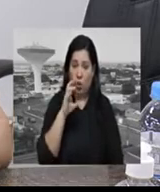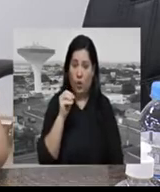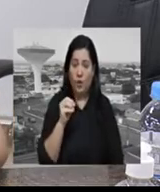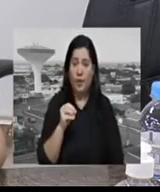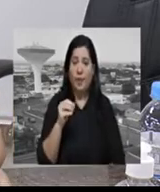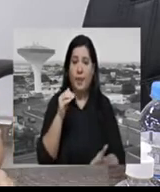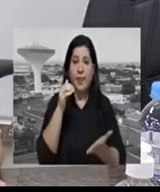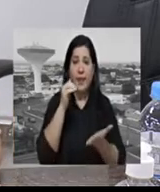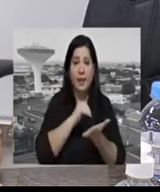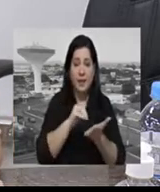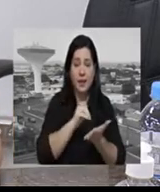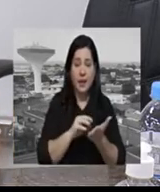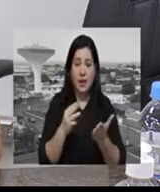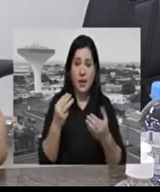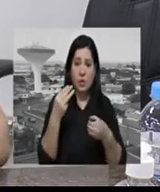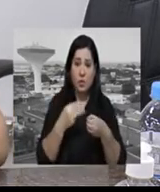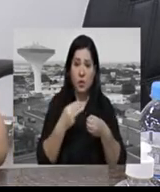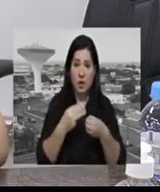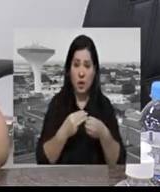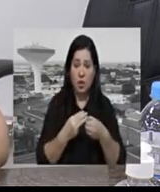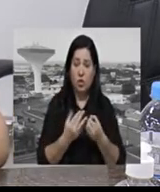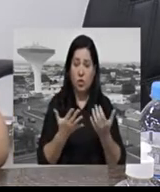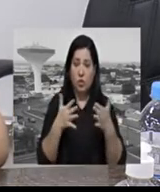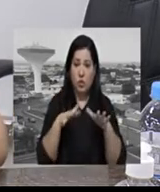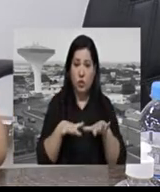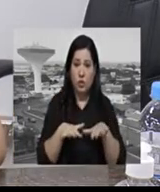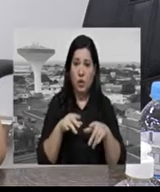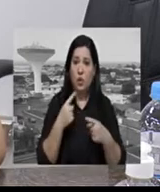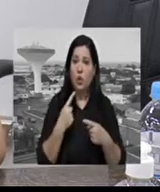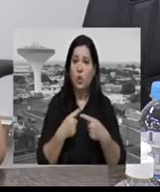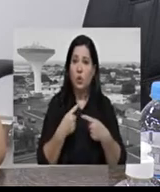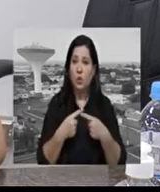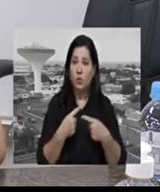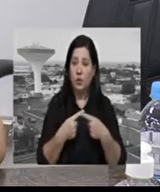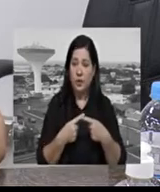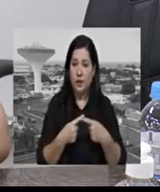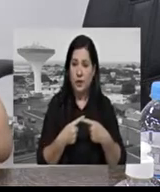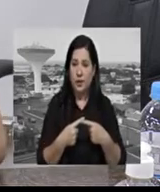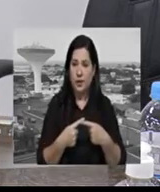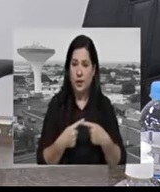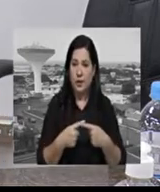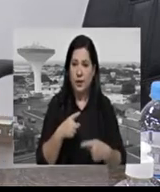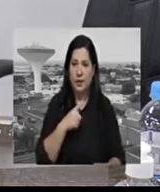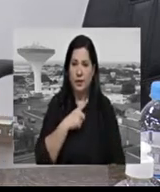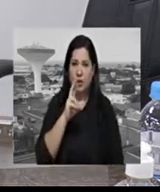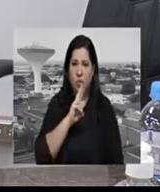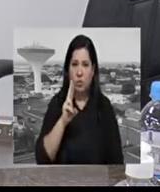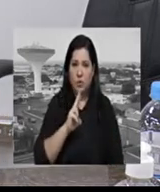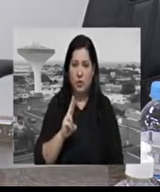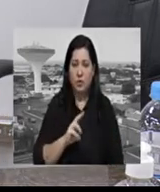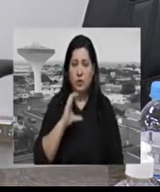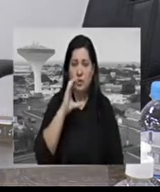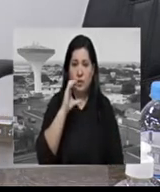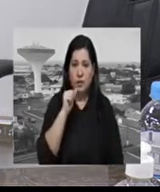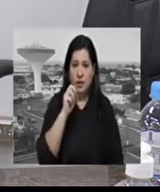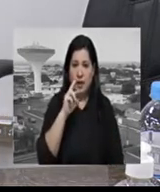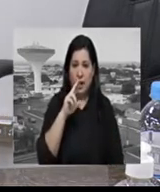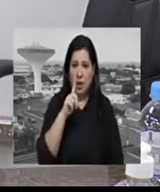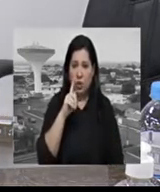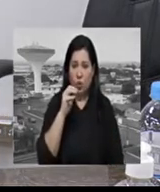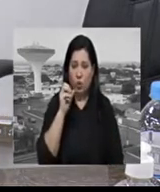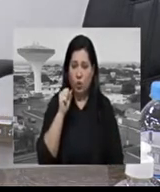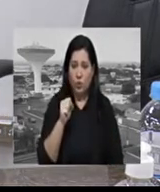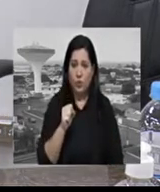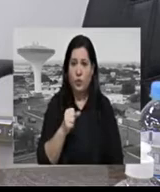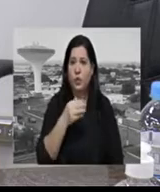Municipal de inclusão haja Vista que saiu né a a nomeação dos cargos comissionados secretário